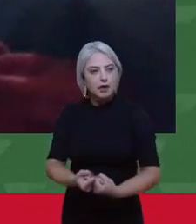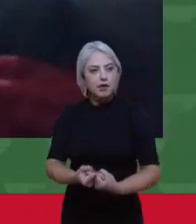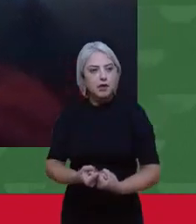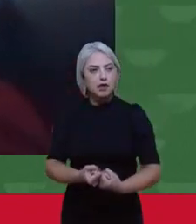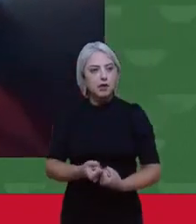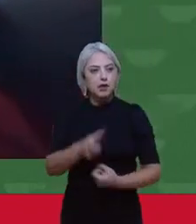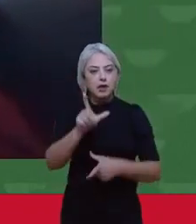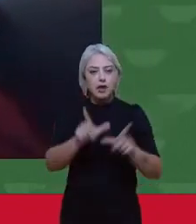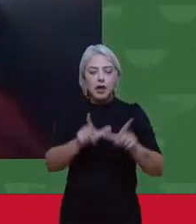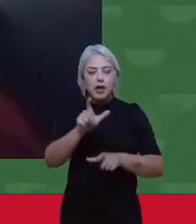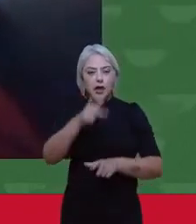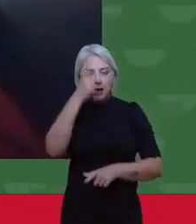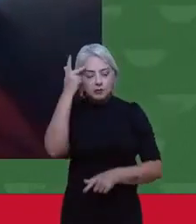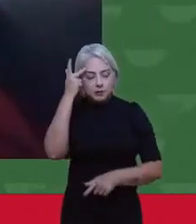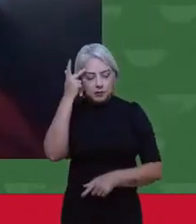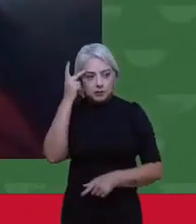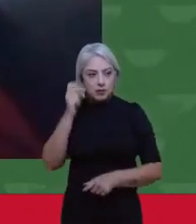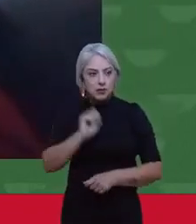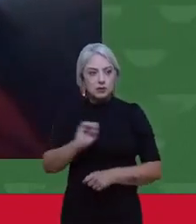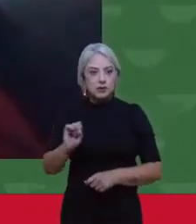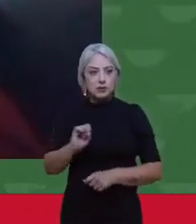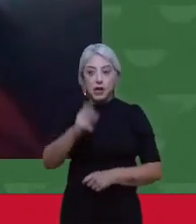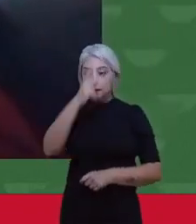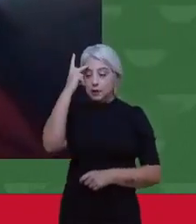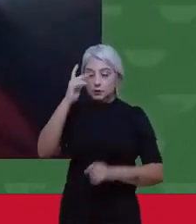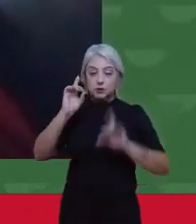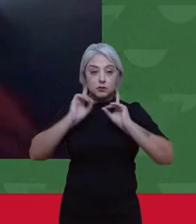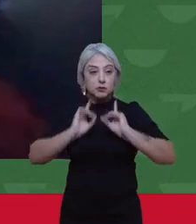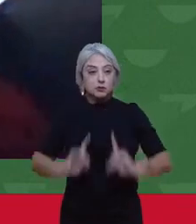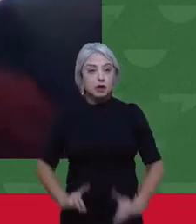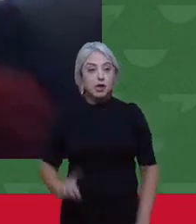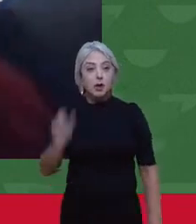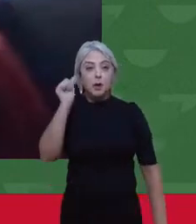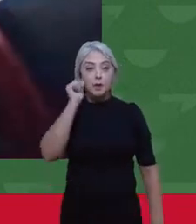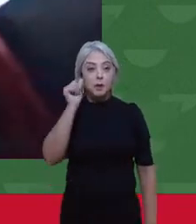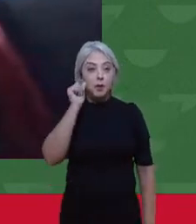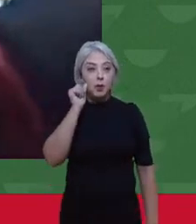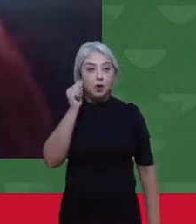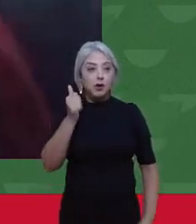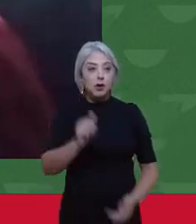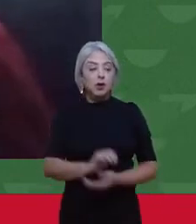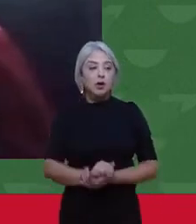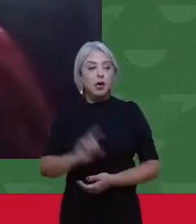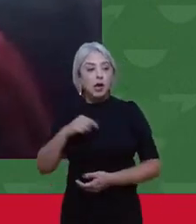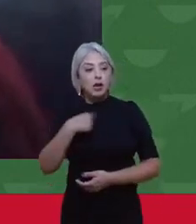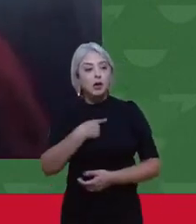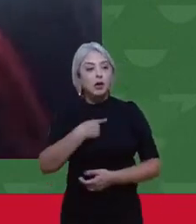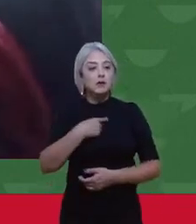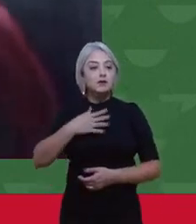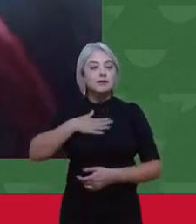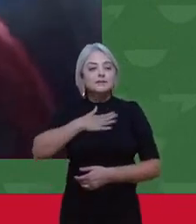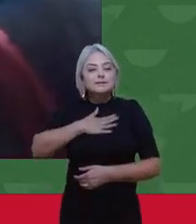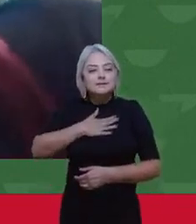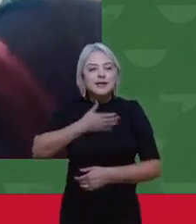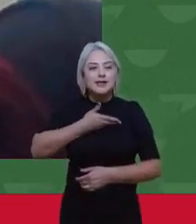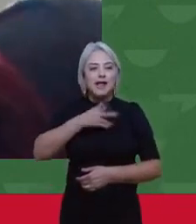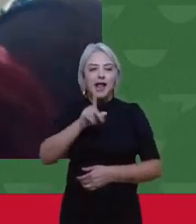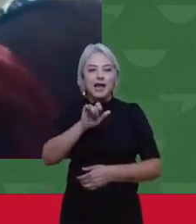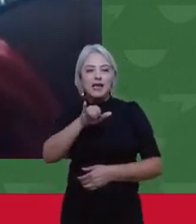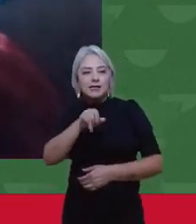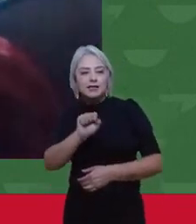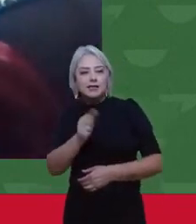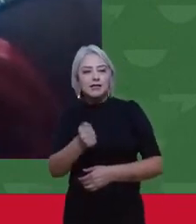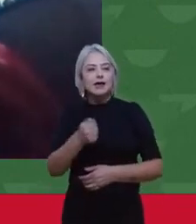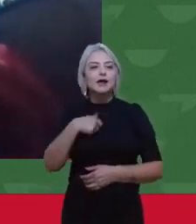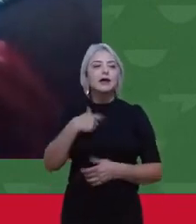condição em todas as pessoas. Então, seja com as pessoas com deficiência, com as mulheres, meus cumprimentos à nossa querida Luiziane, e a diferença realmente